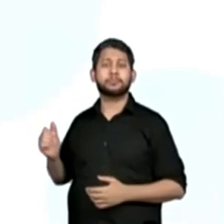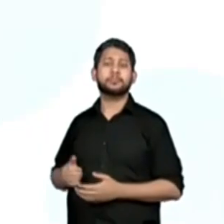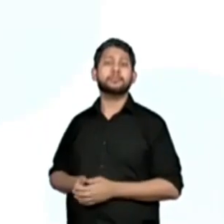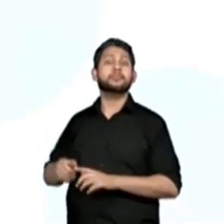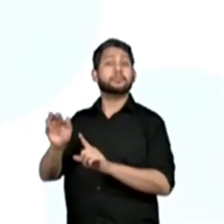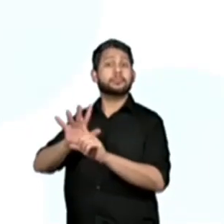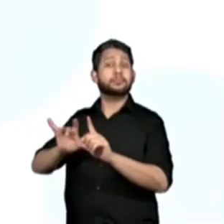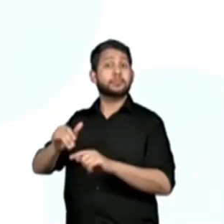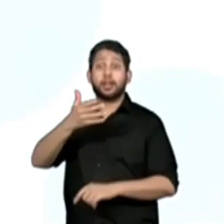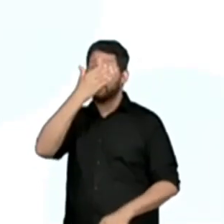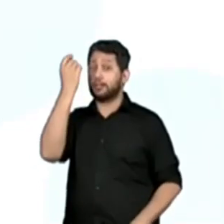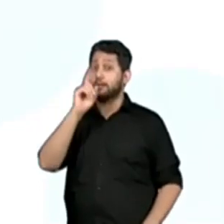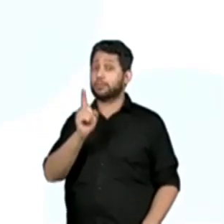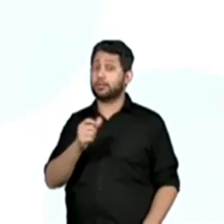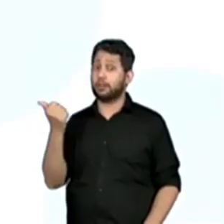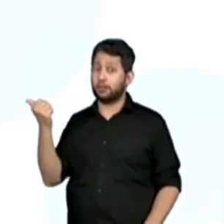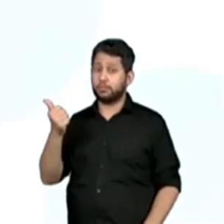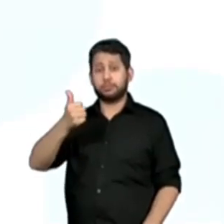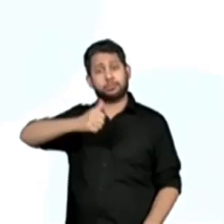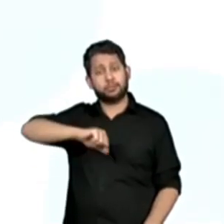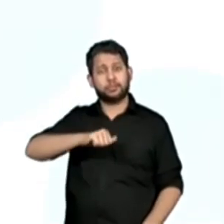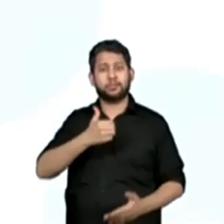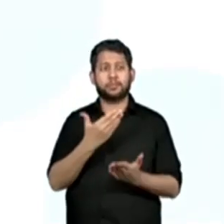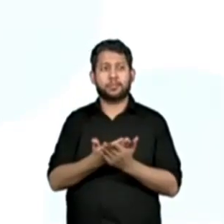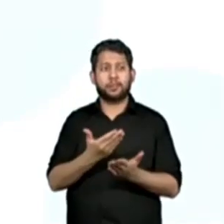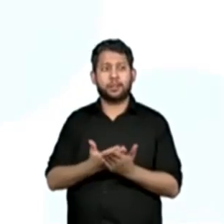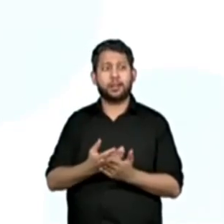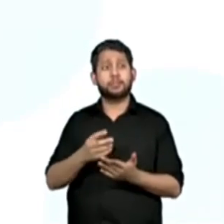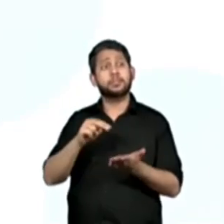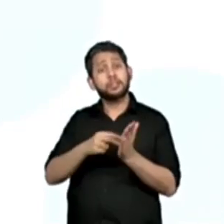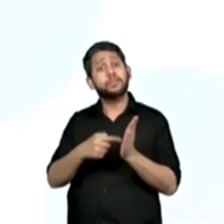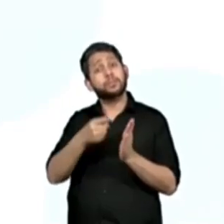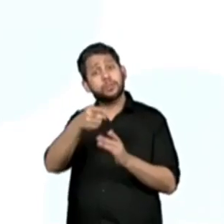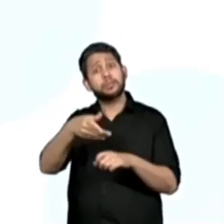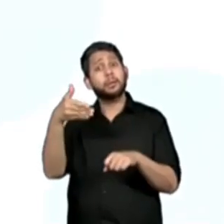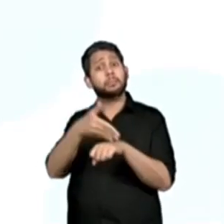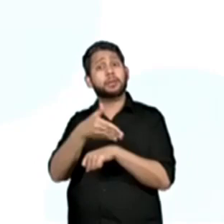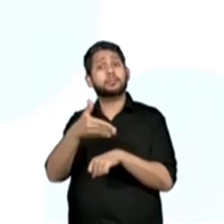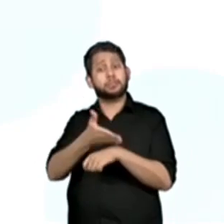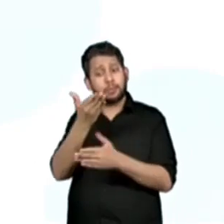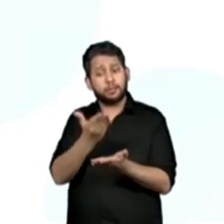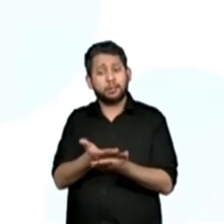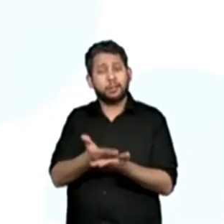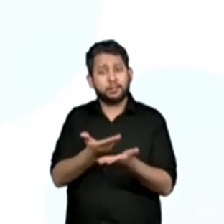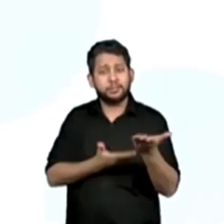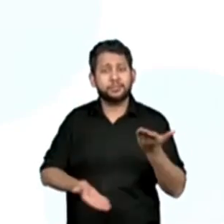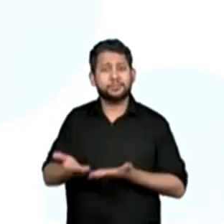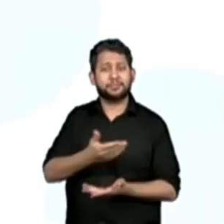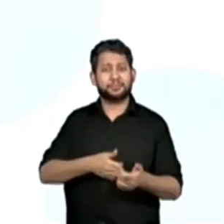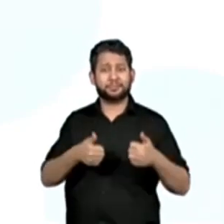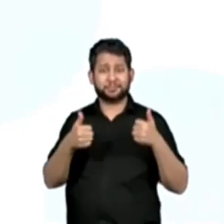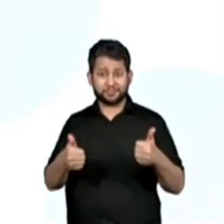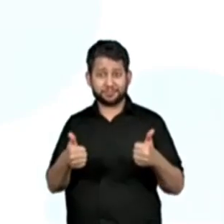habilidades. Não esqueçam também da avaliação, que é a sua participação direta conosco,